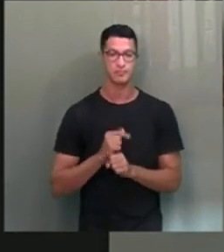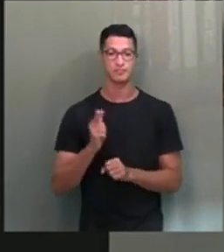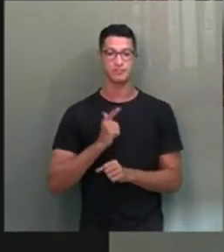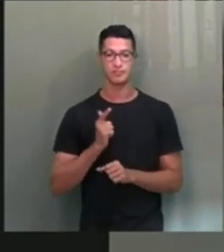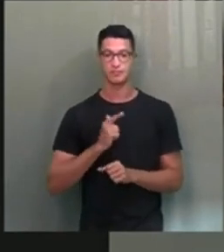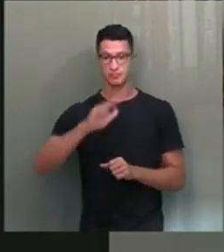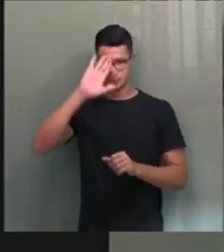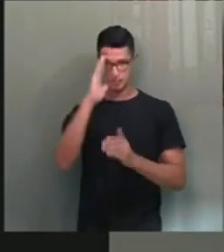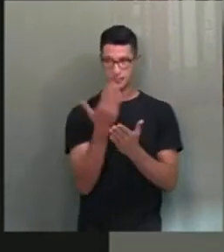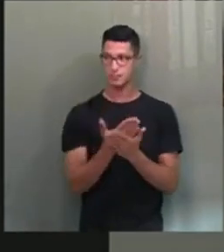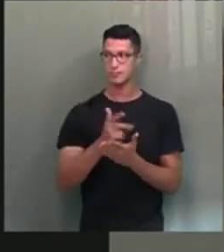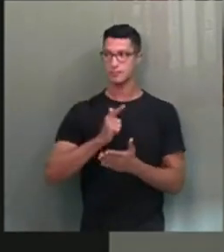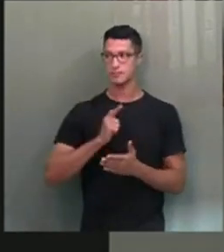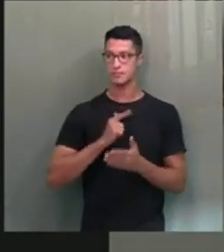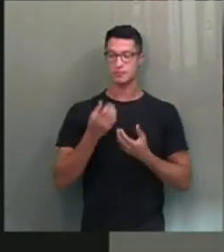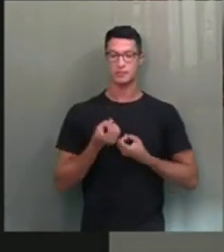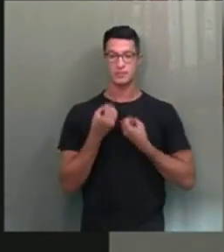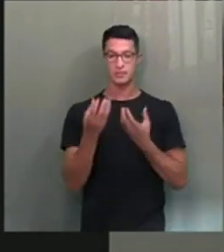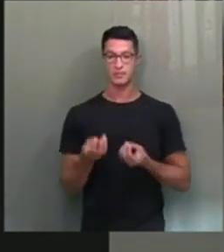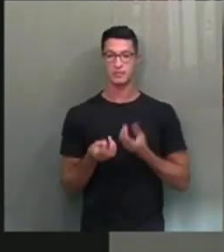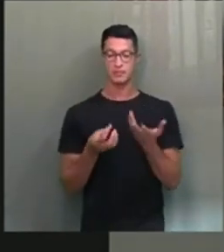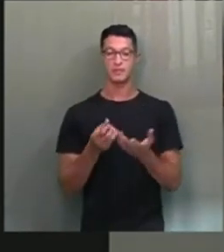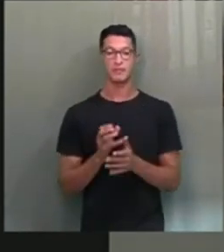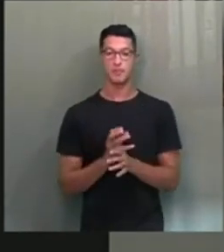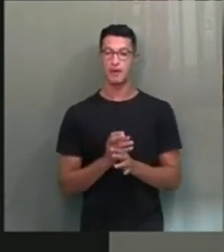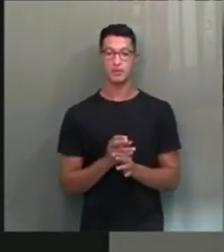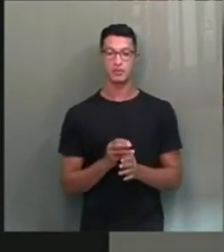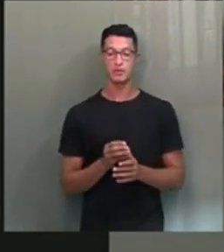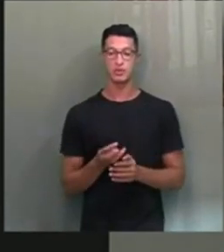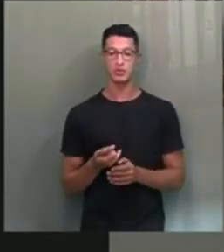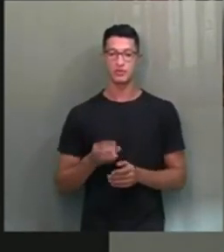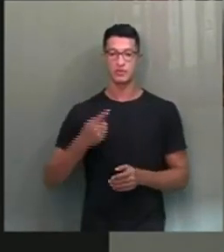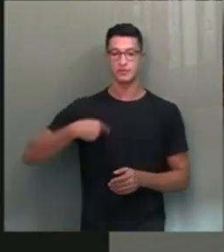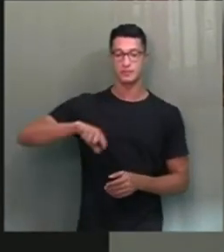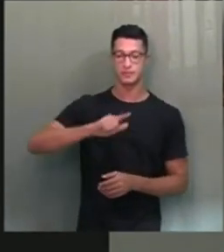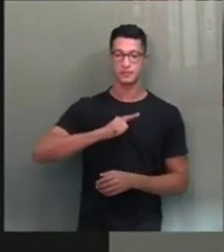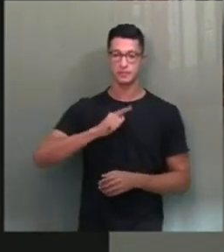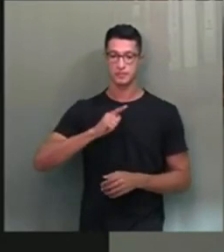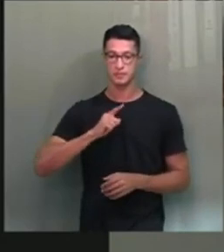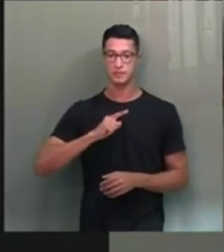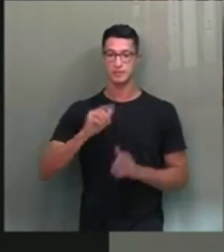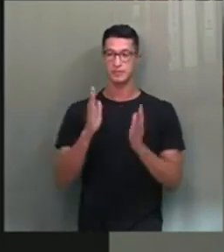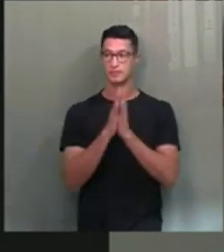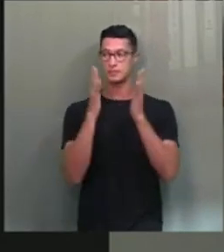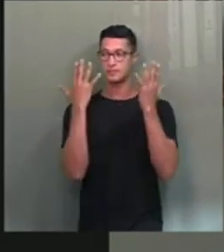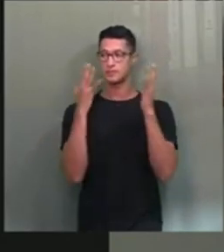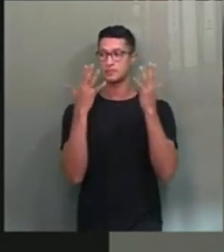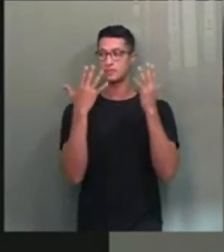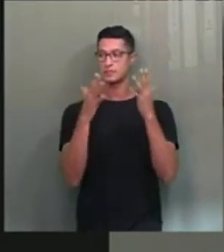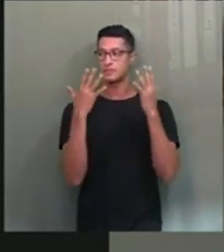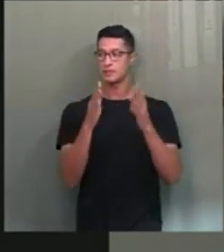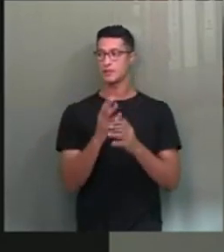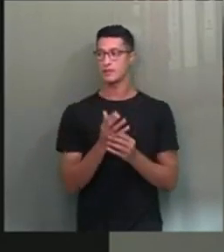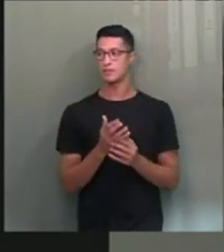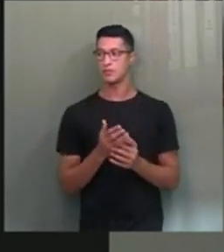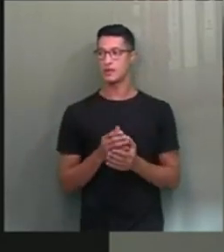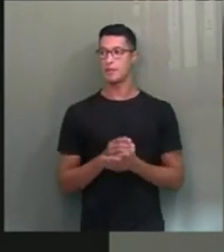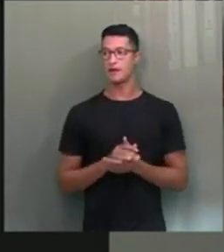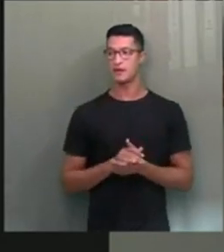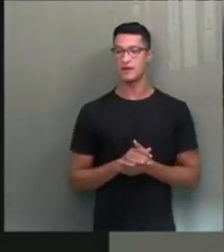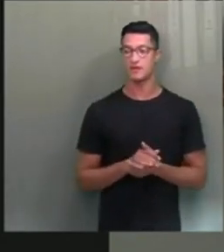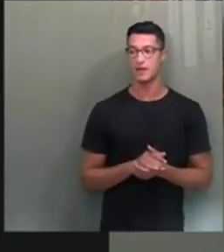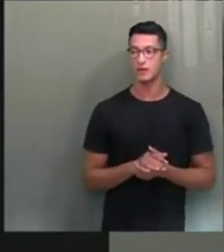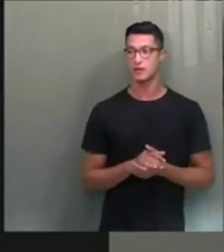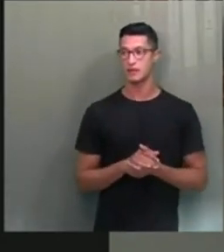venham com muita informação para a cidadania e democracia. Parabéns, Rádio Senado, e parabéns aos seus